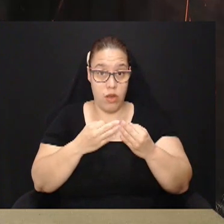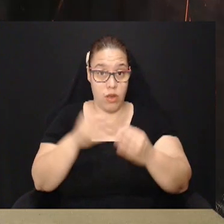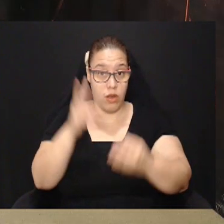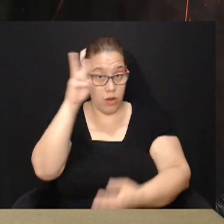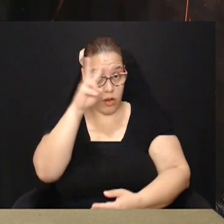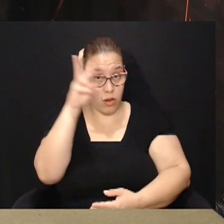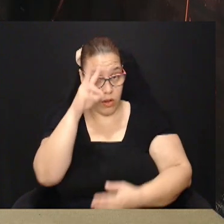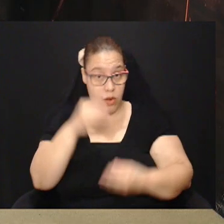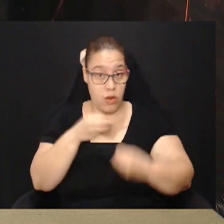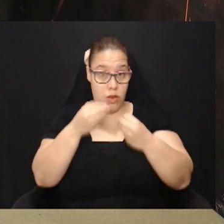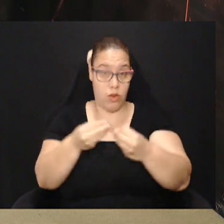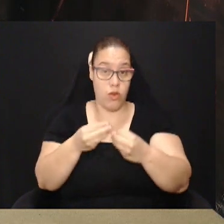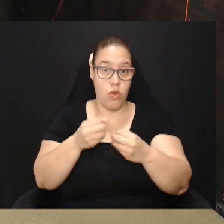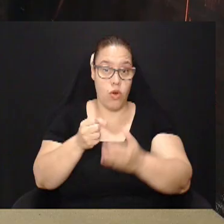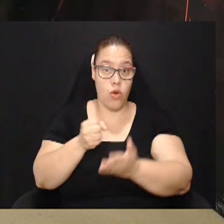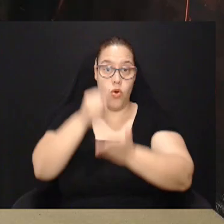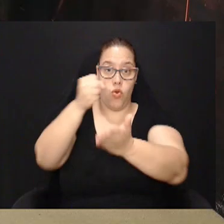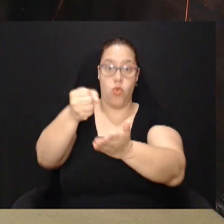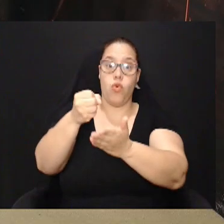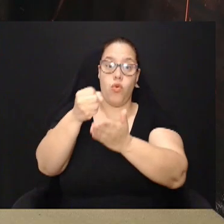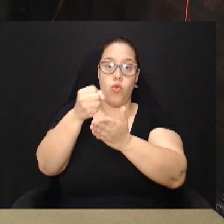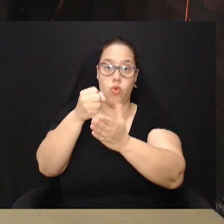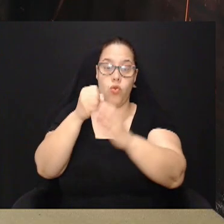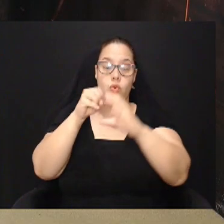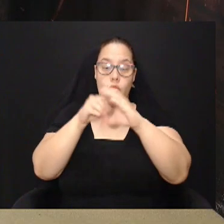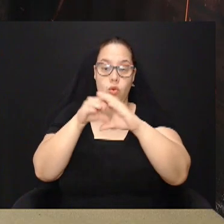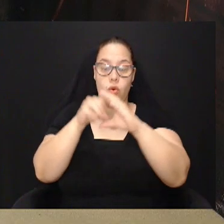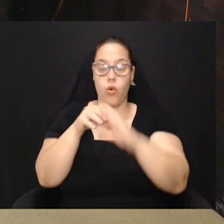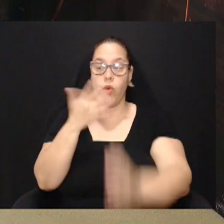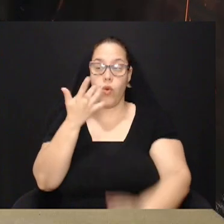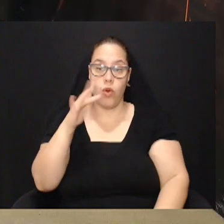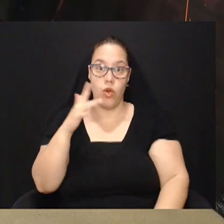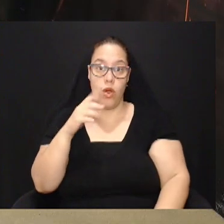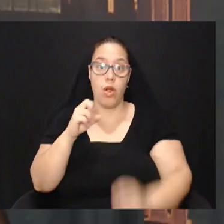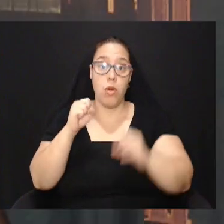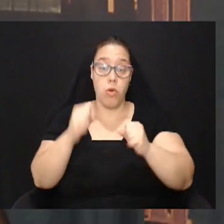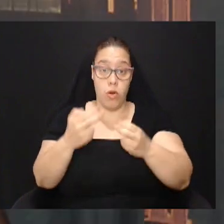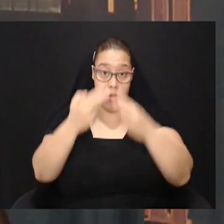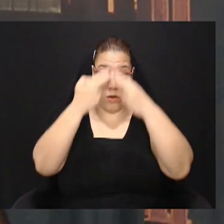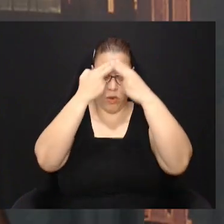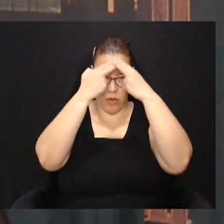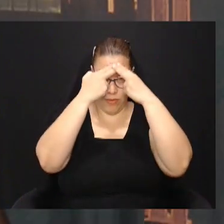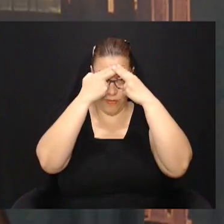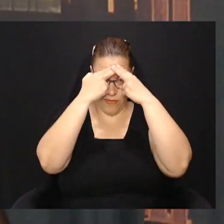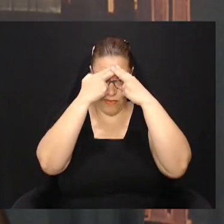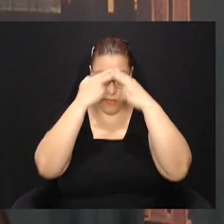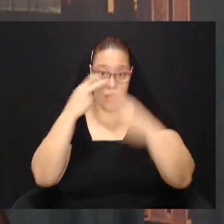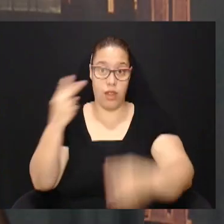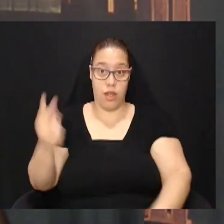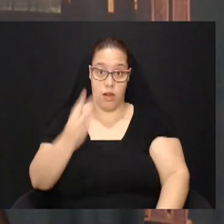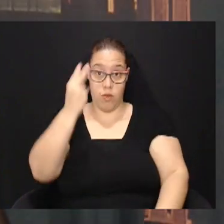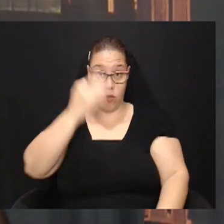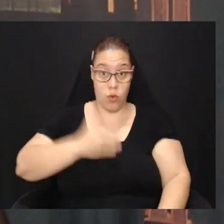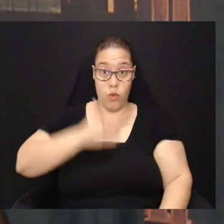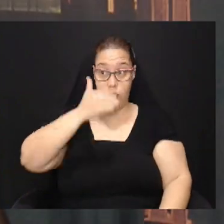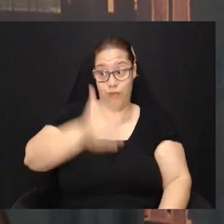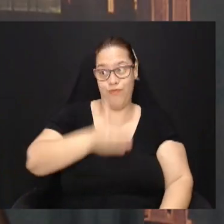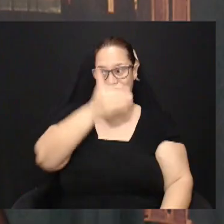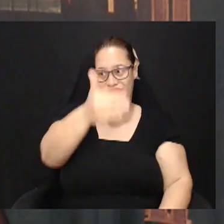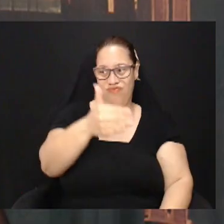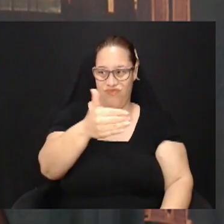Ouro, que a gente pode passar os nossos traumas adiante, mas a gente pode passar os nossos valores adiante.